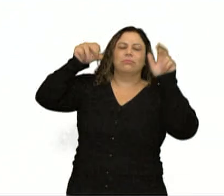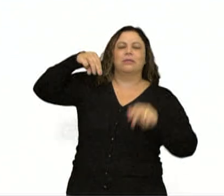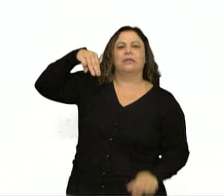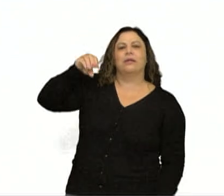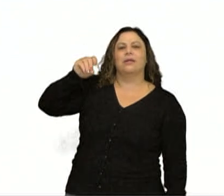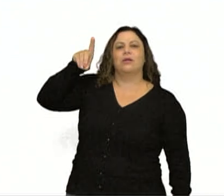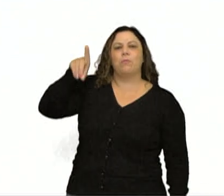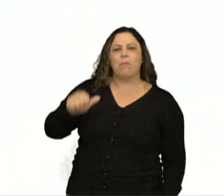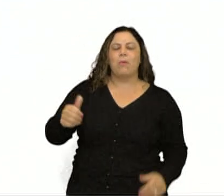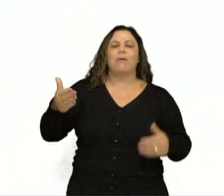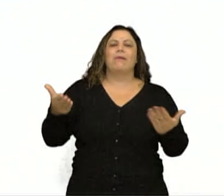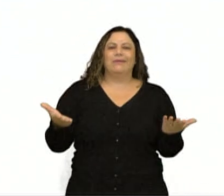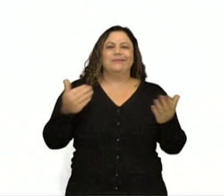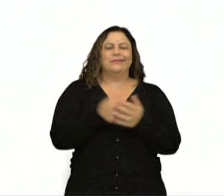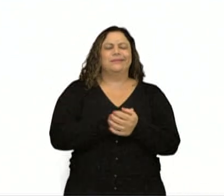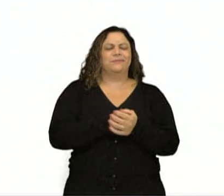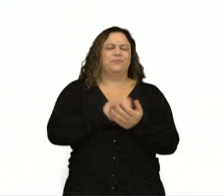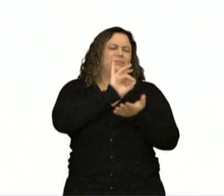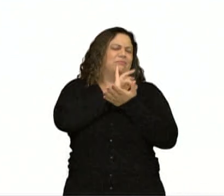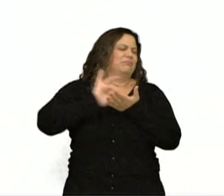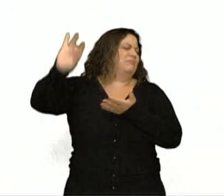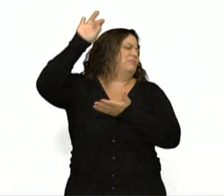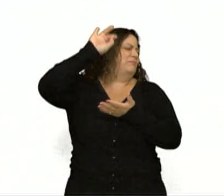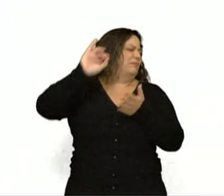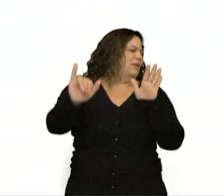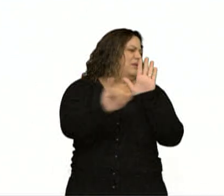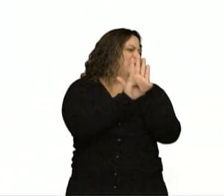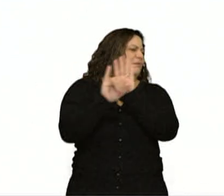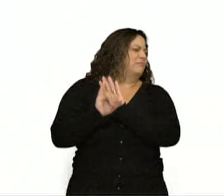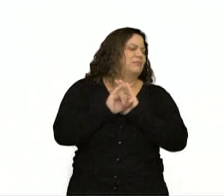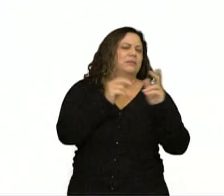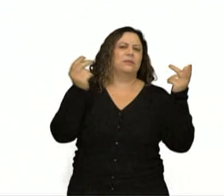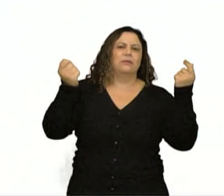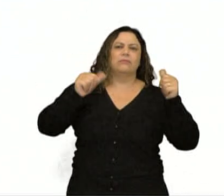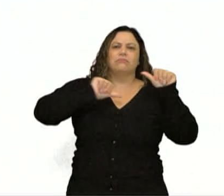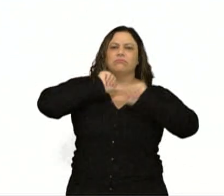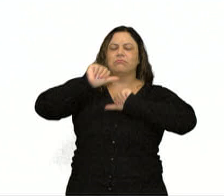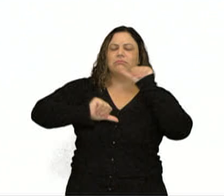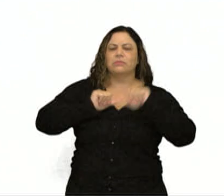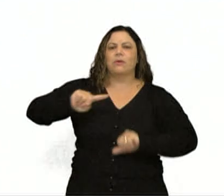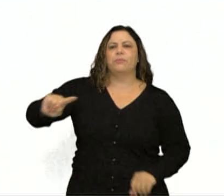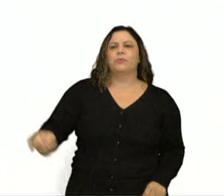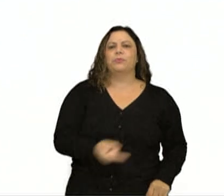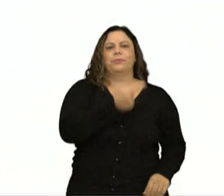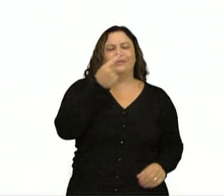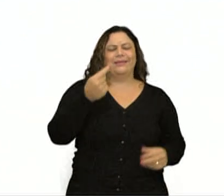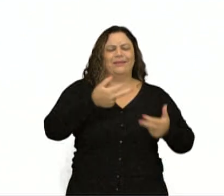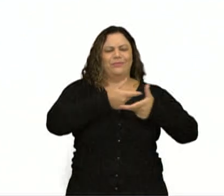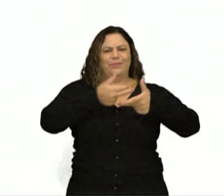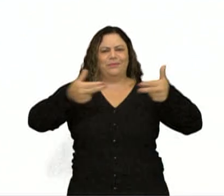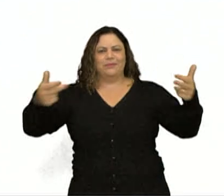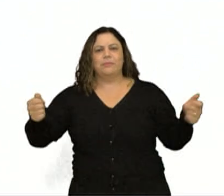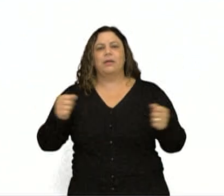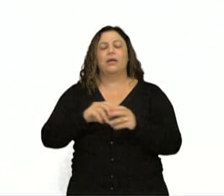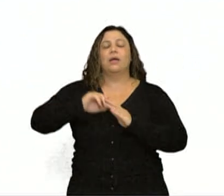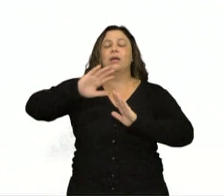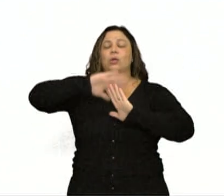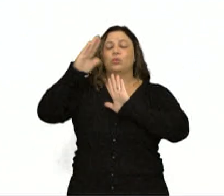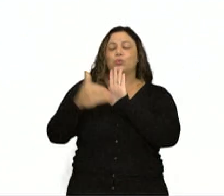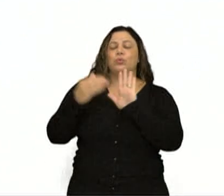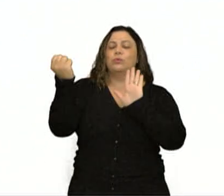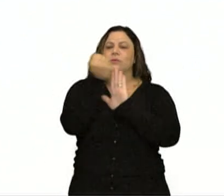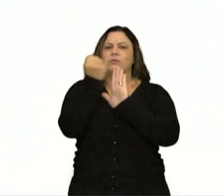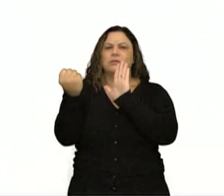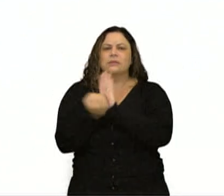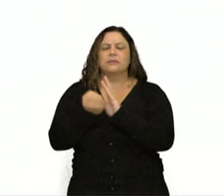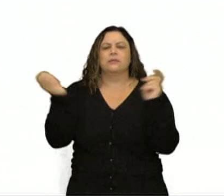que a moda seja negar minha identidade, trocá-la por mil, assambarcando todas as marcas